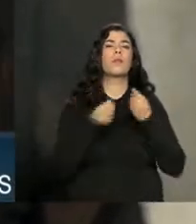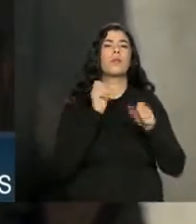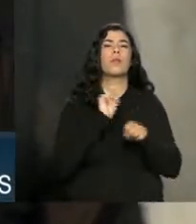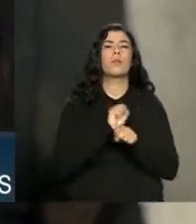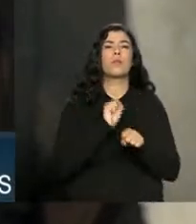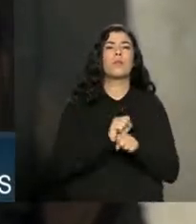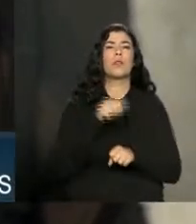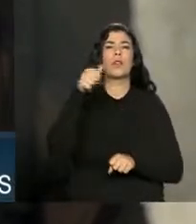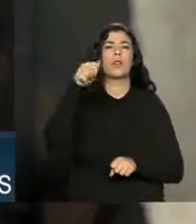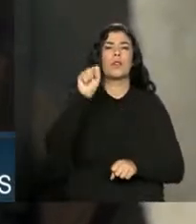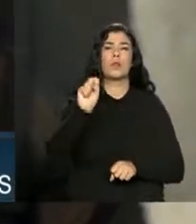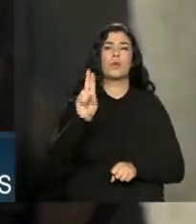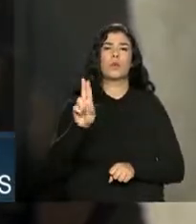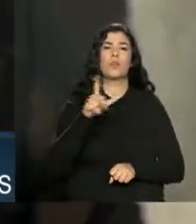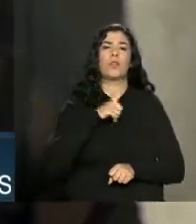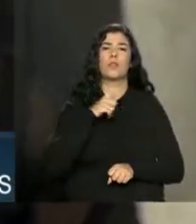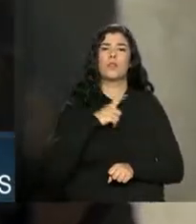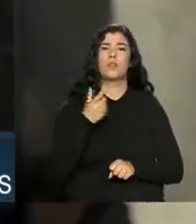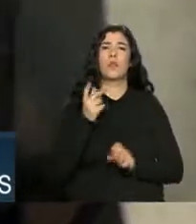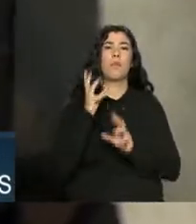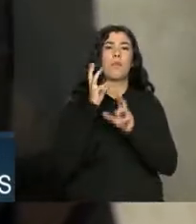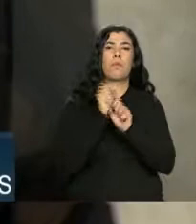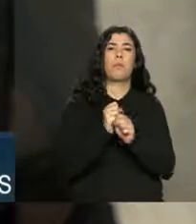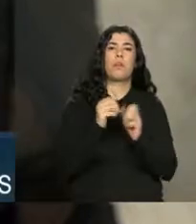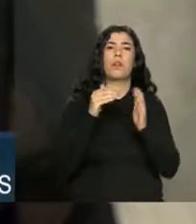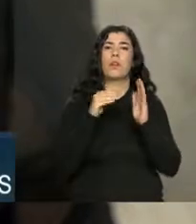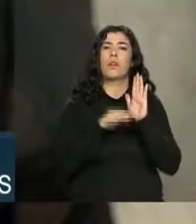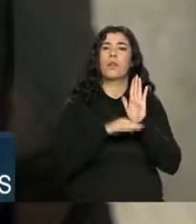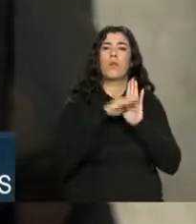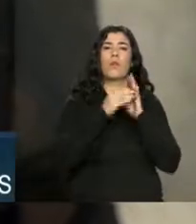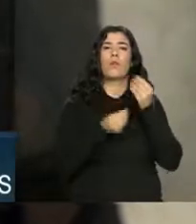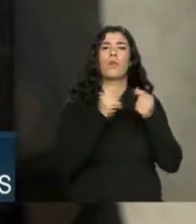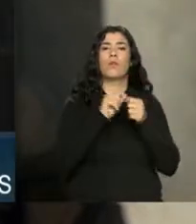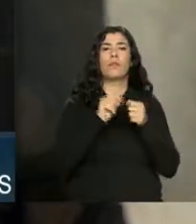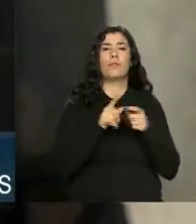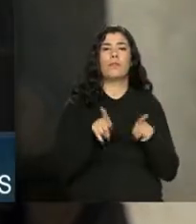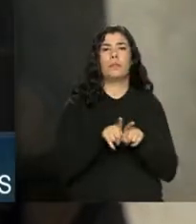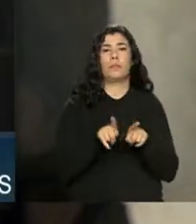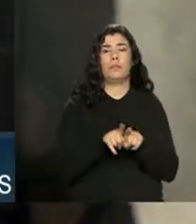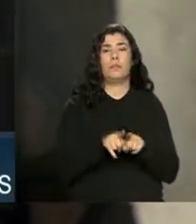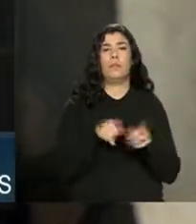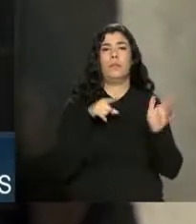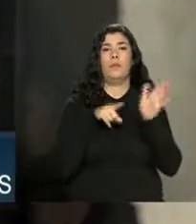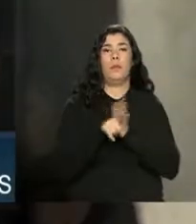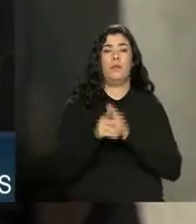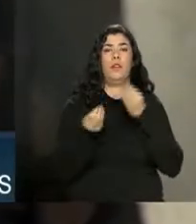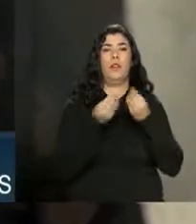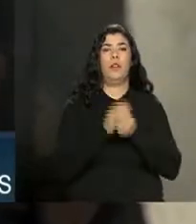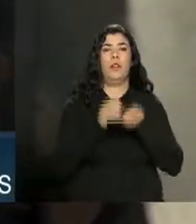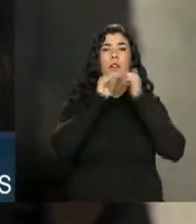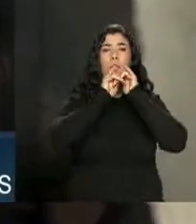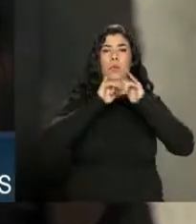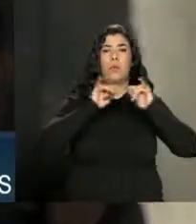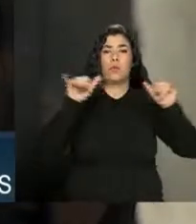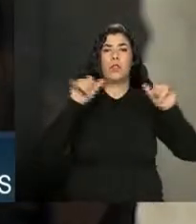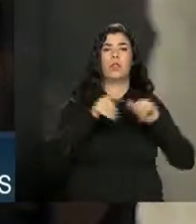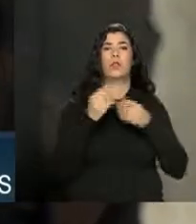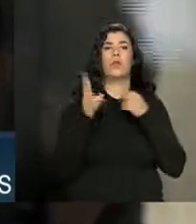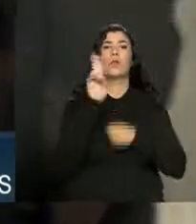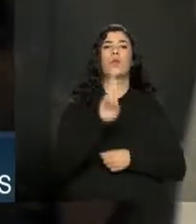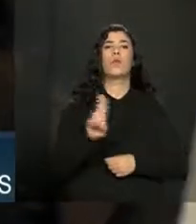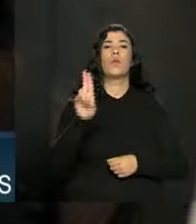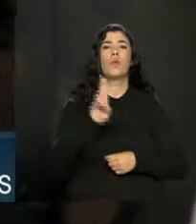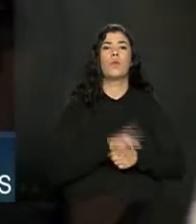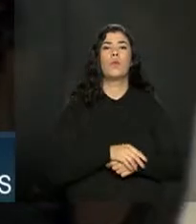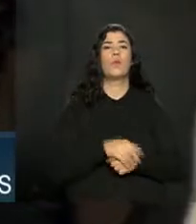da região Sudeste vai estar na média história a gente pode esperar para este mês e também uma pergunta sobre a campanha do uso racional de água